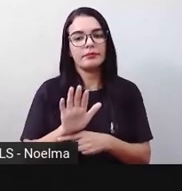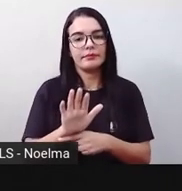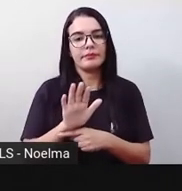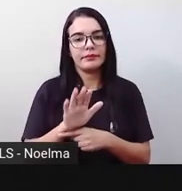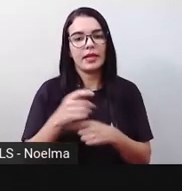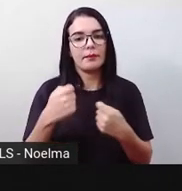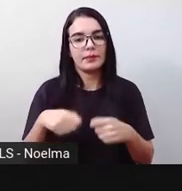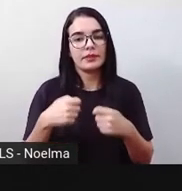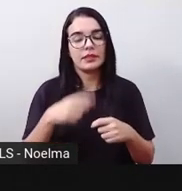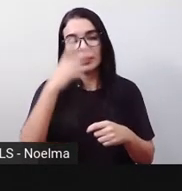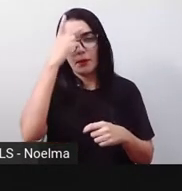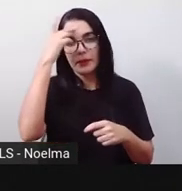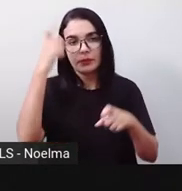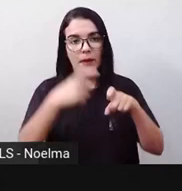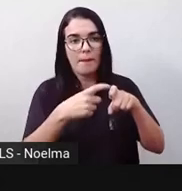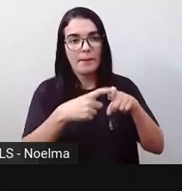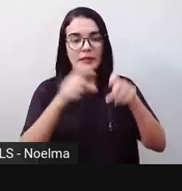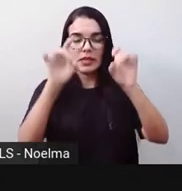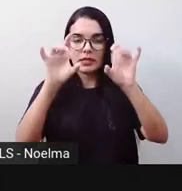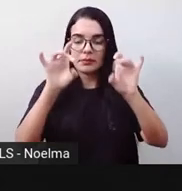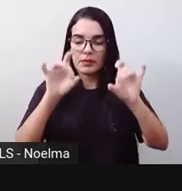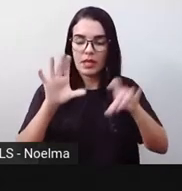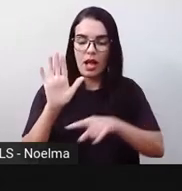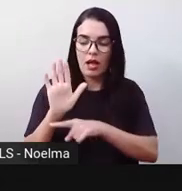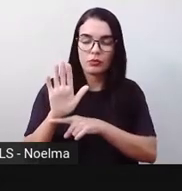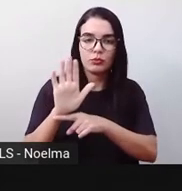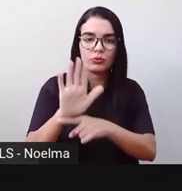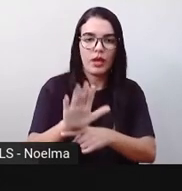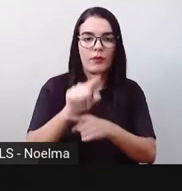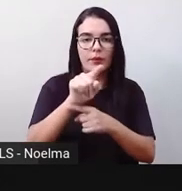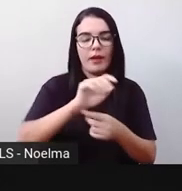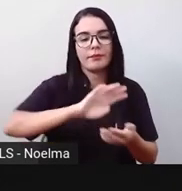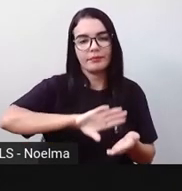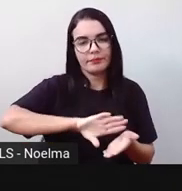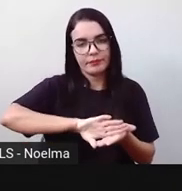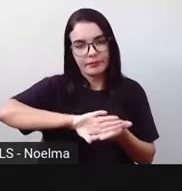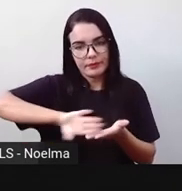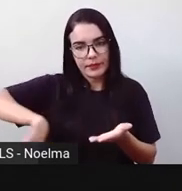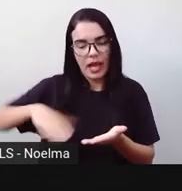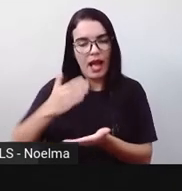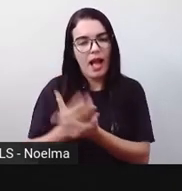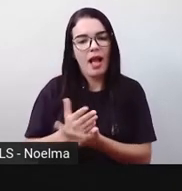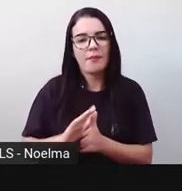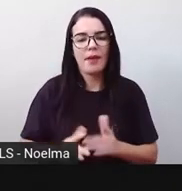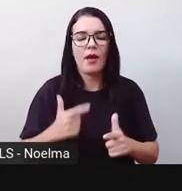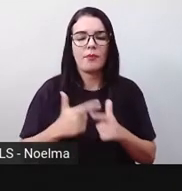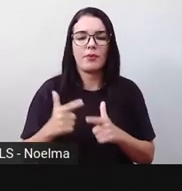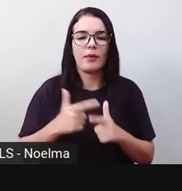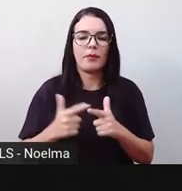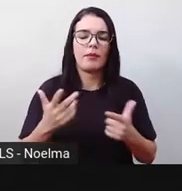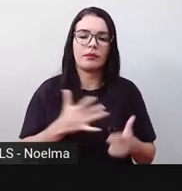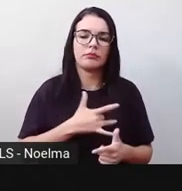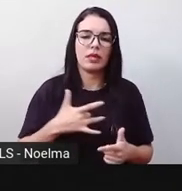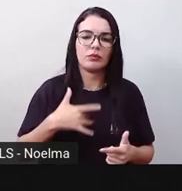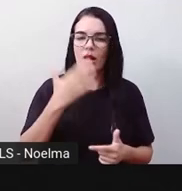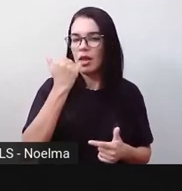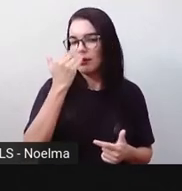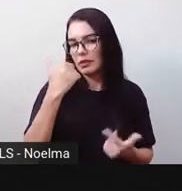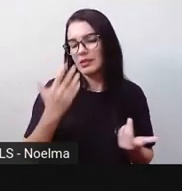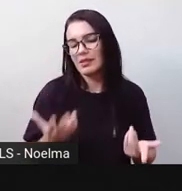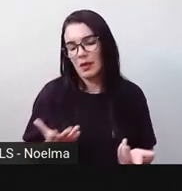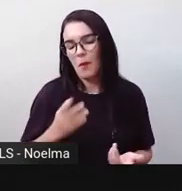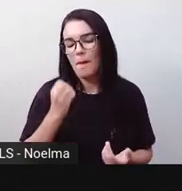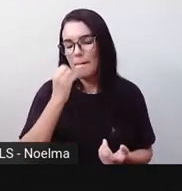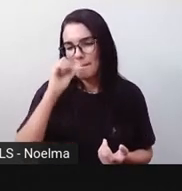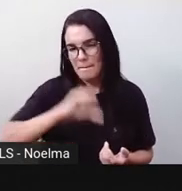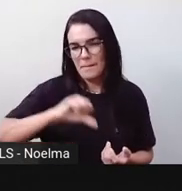de especialistas para ajudarem, né, a sair dessa situação, a se tratarem e a levarem aí